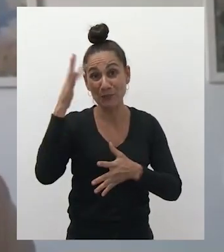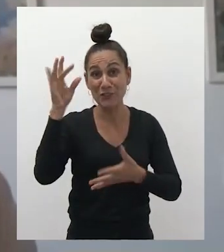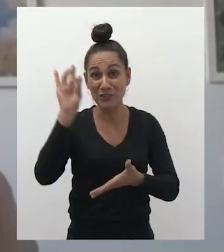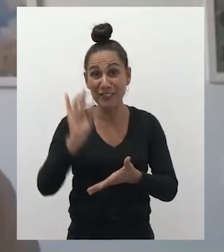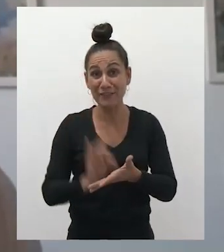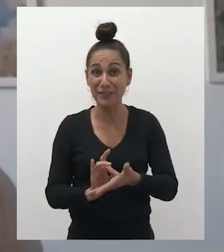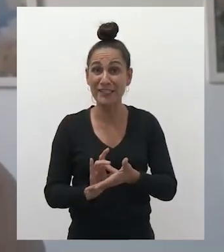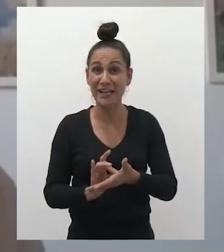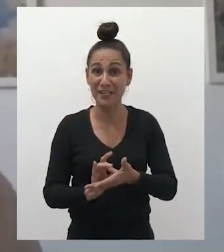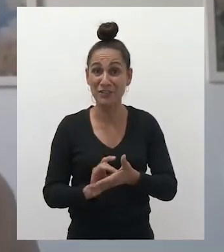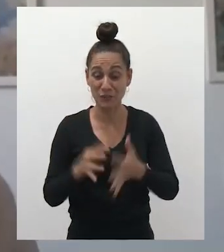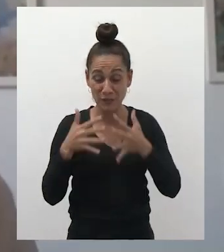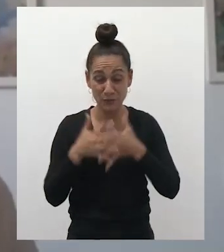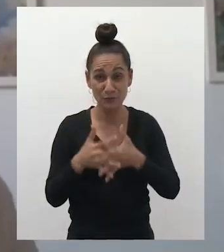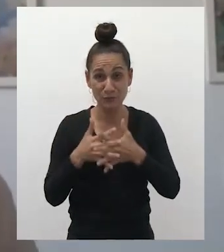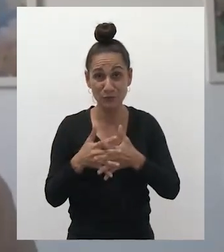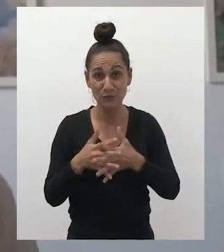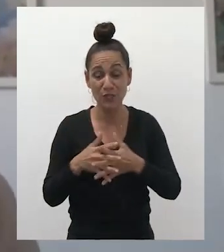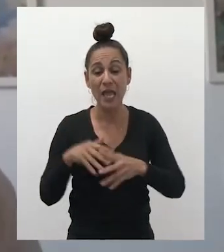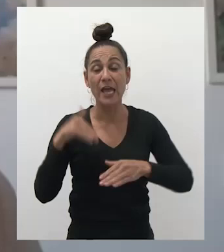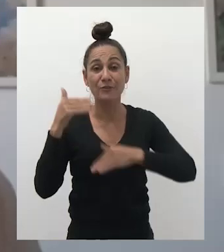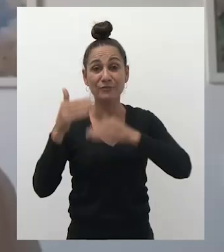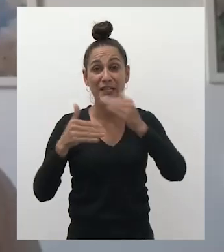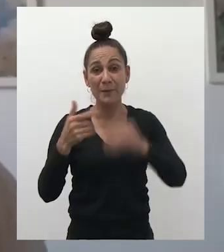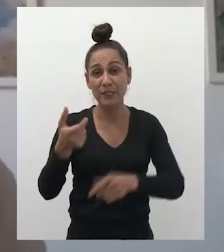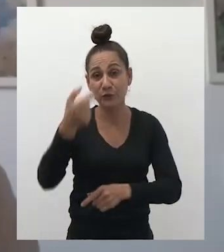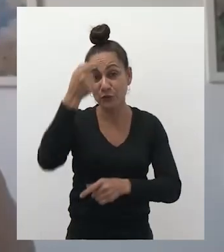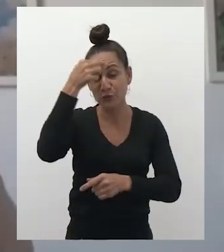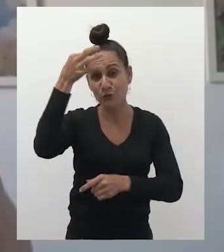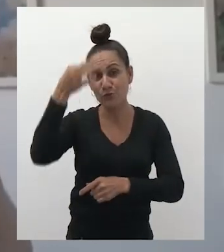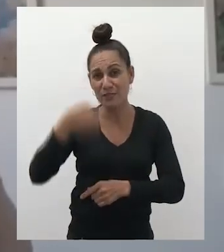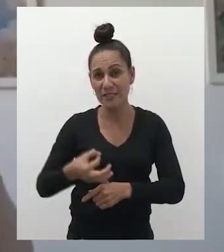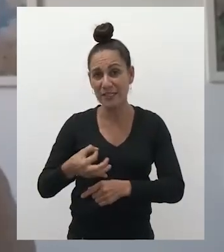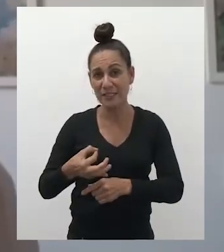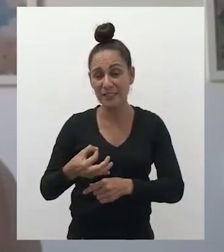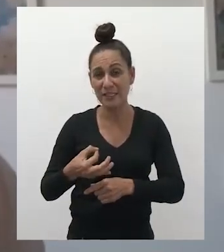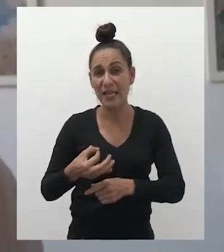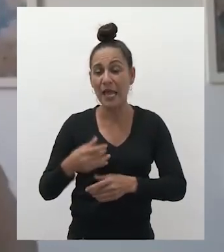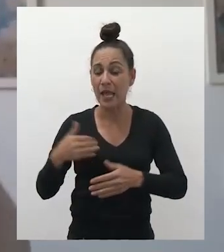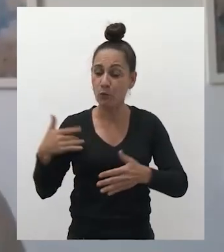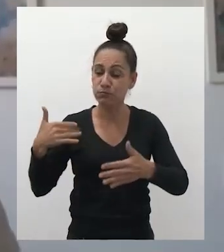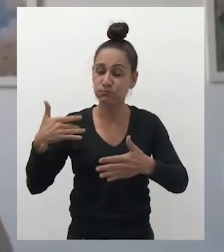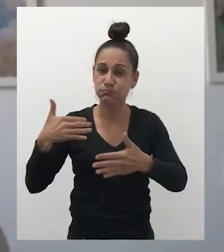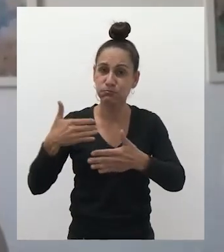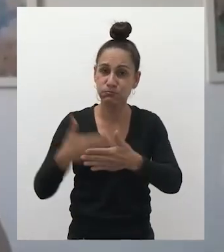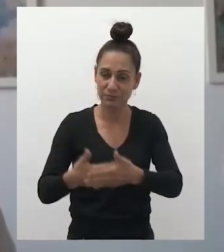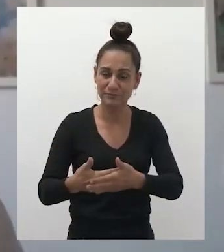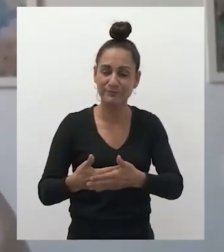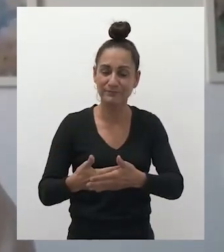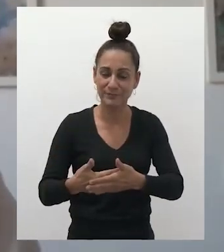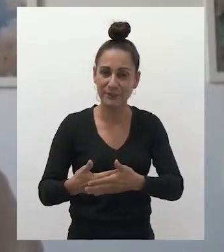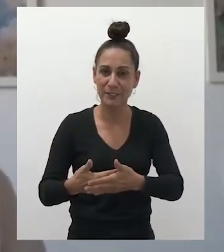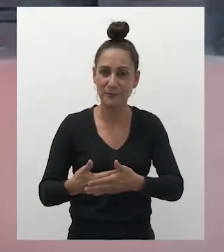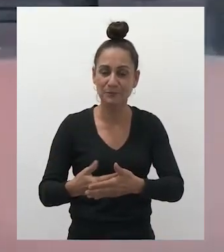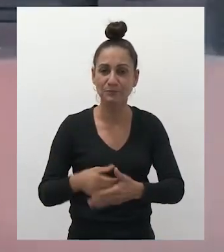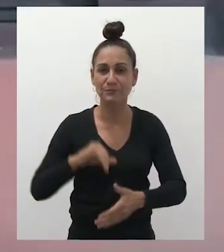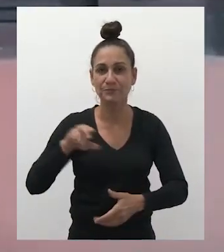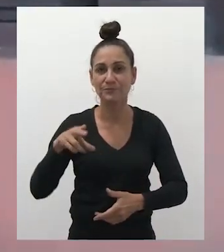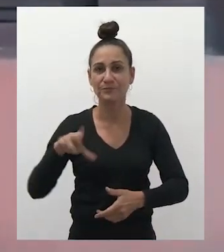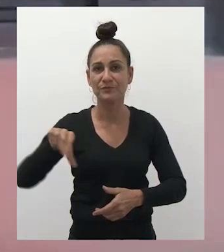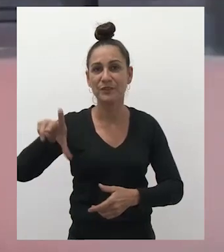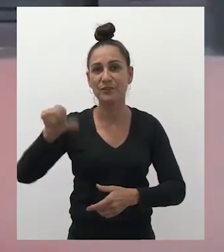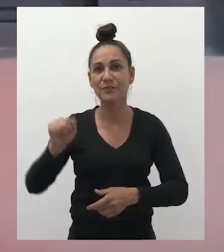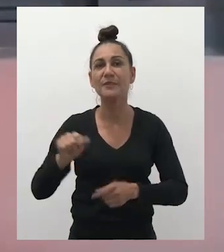de conscientização. Não é algo da noite para o dia, é ao longo do tempo. Juliana, e